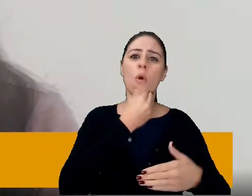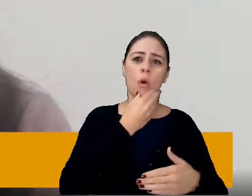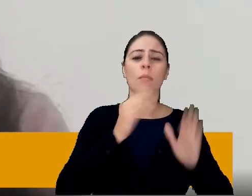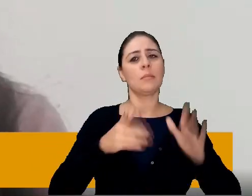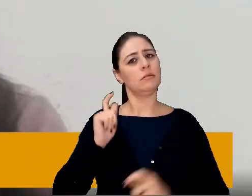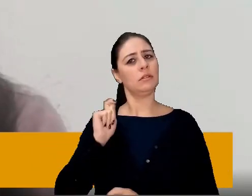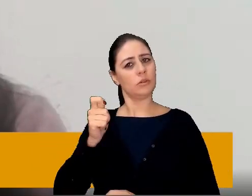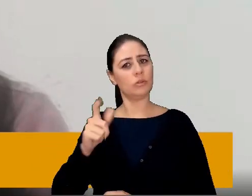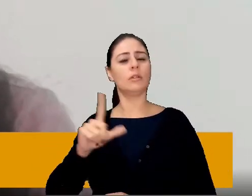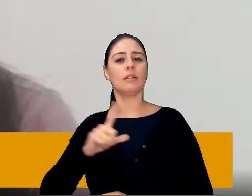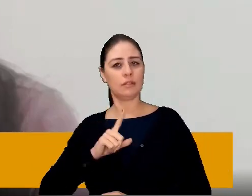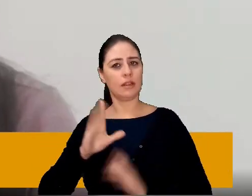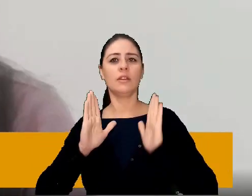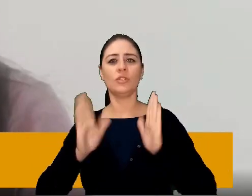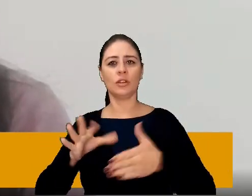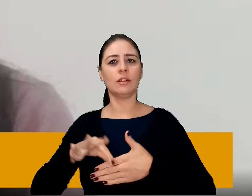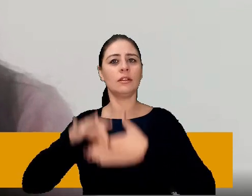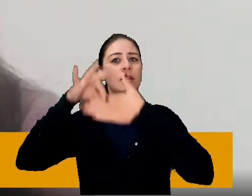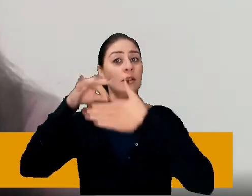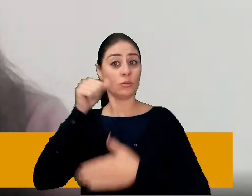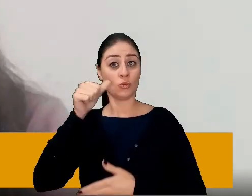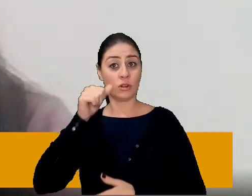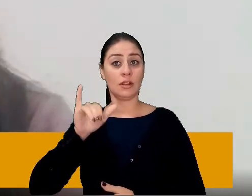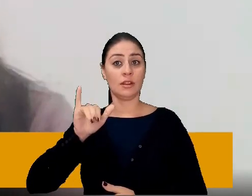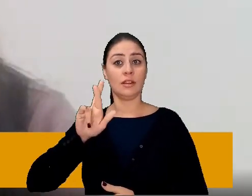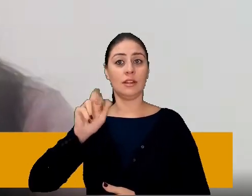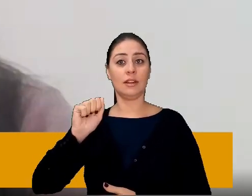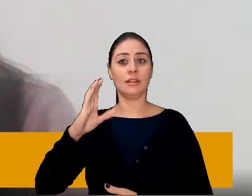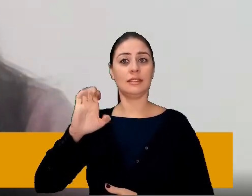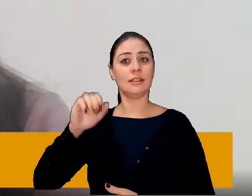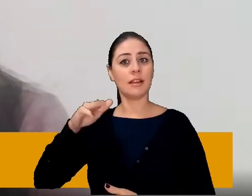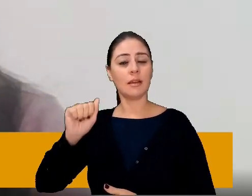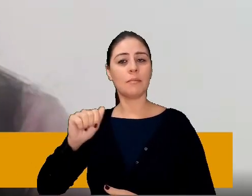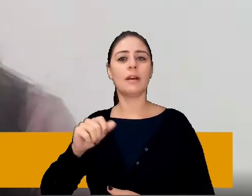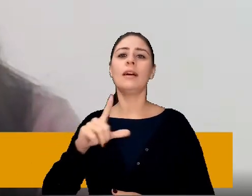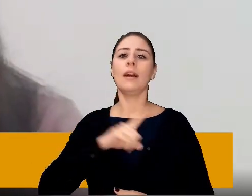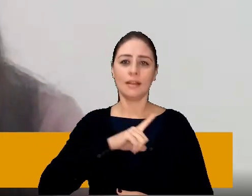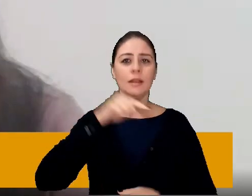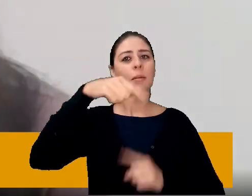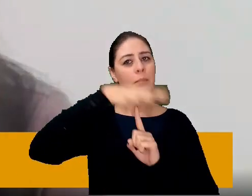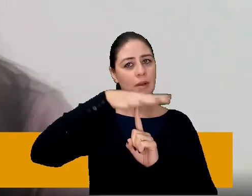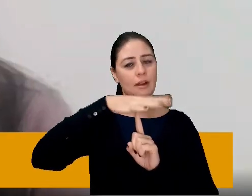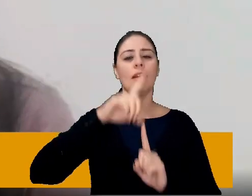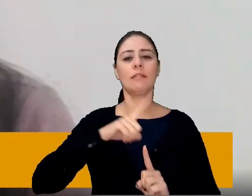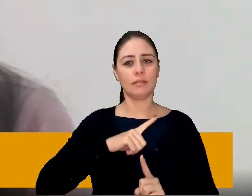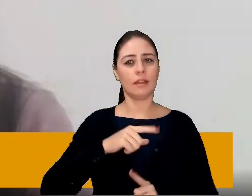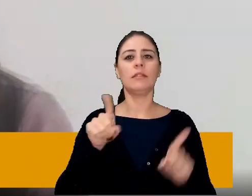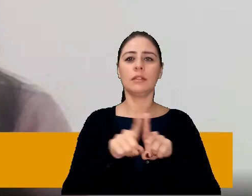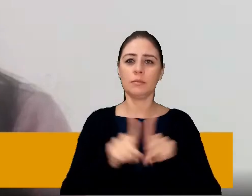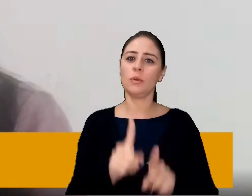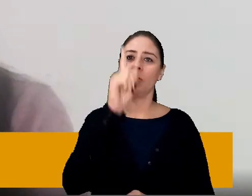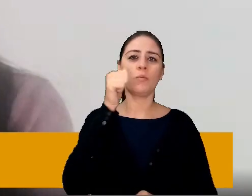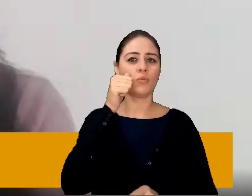hoje, lá pelo Rio Grande do Sul também, a gente já pode ver que tem a cuiã Iracema, né? Aqui no Paraná, a gente tem a Gilda Cuitá,